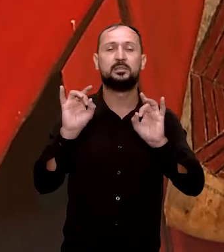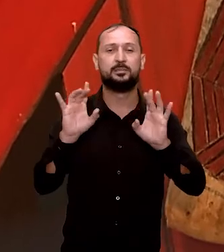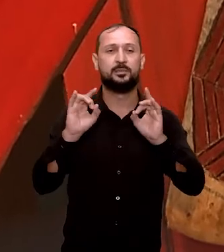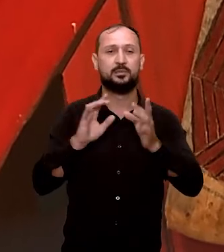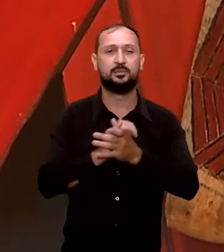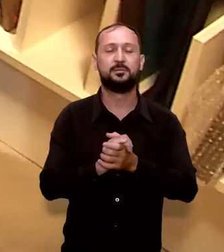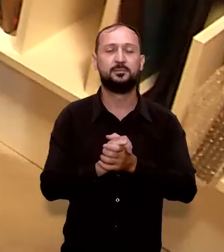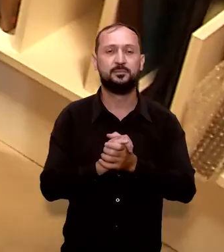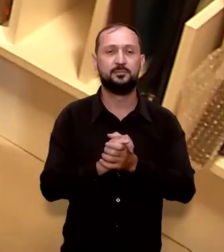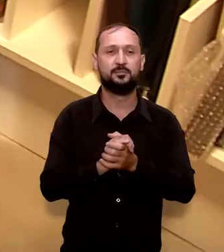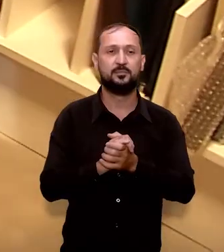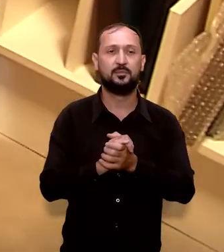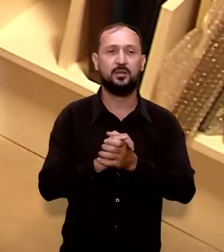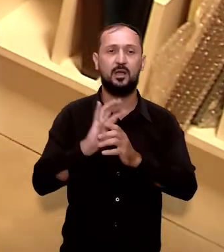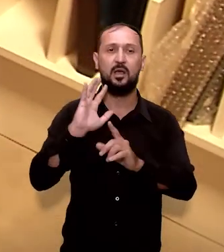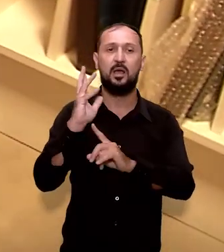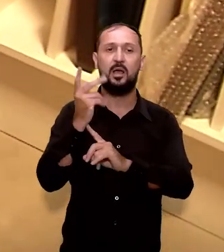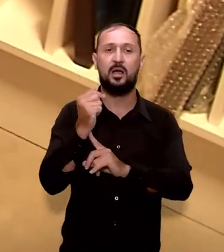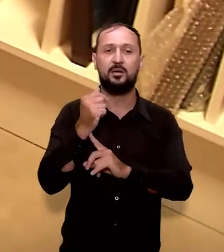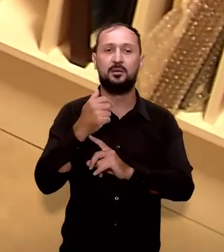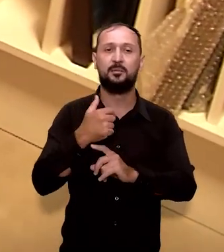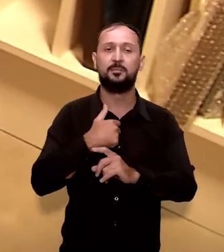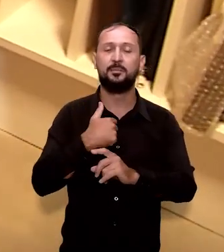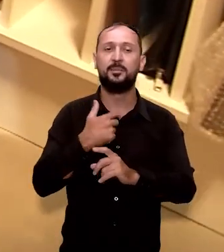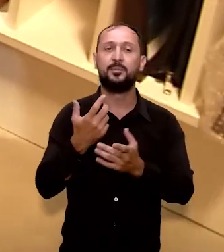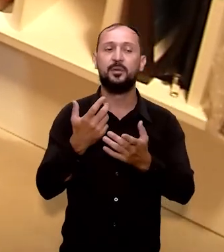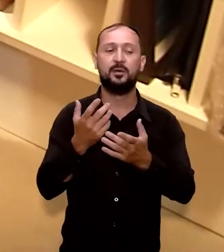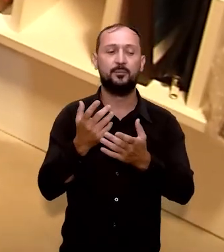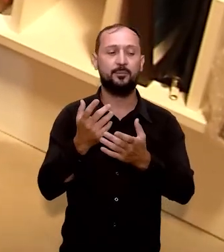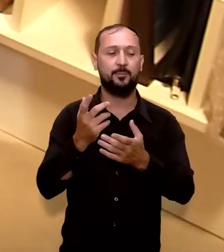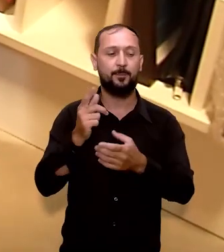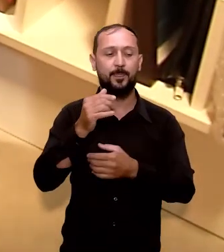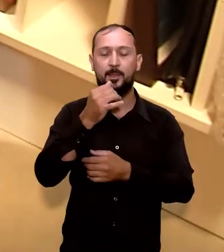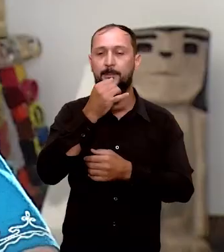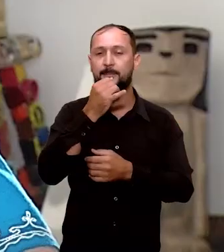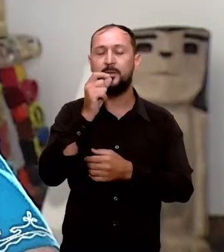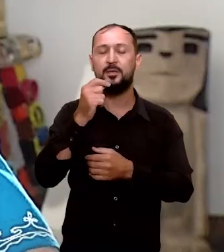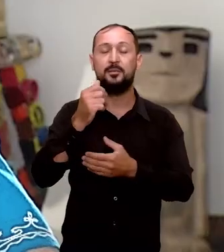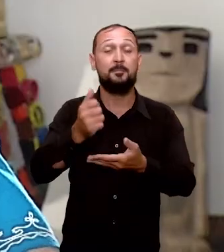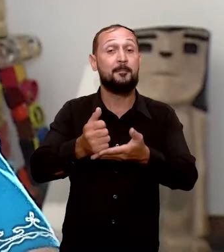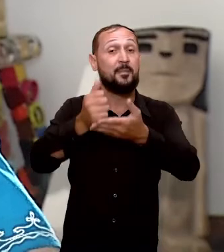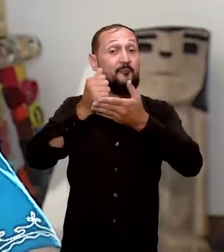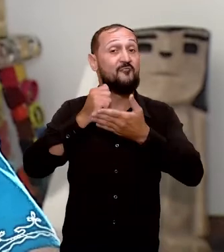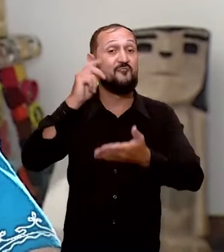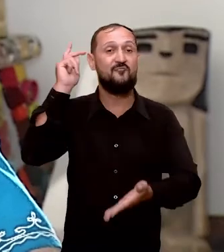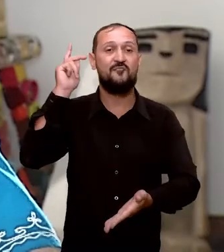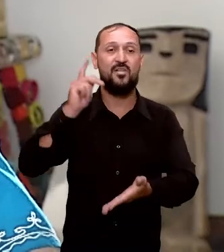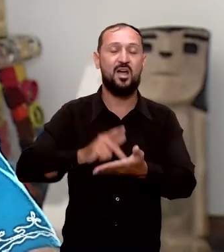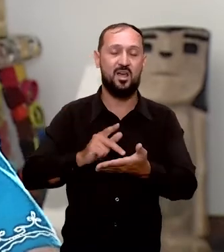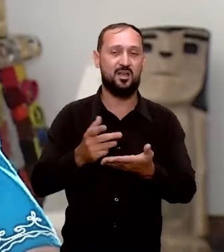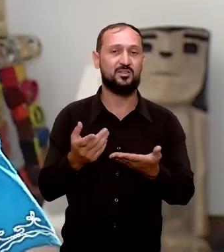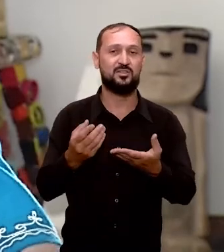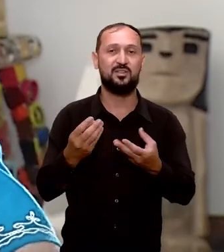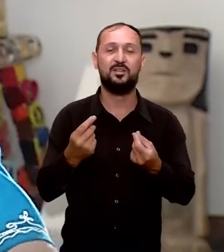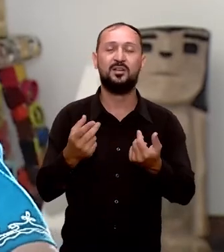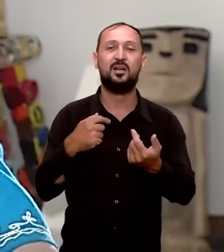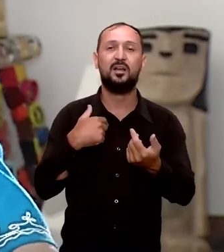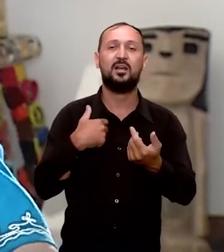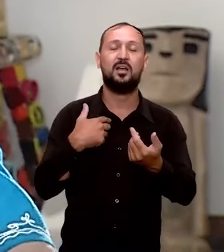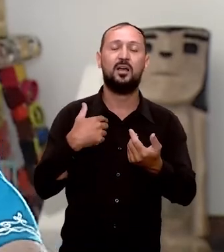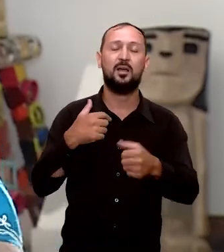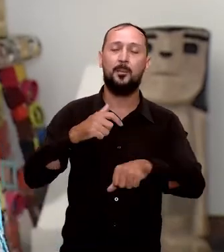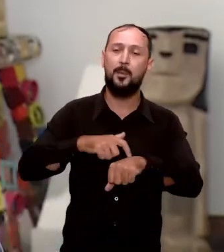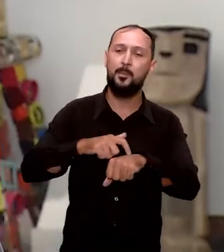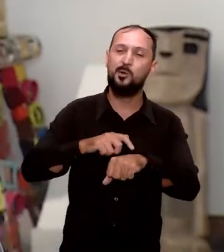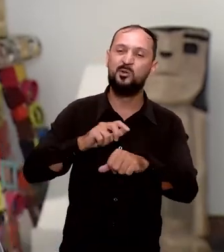maneira mágica e especial. A arte, para mim, é alguma coisa que me ajuda